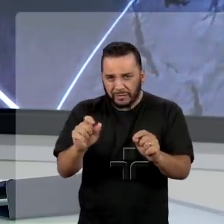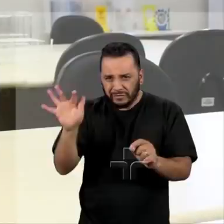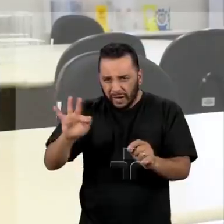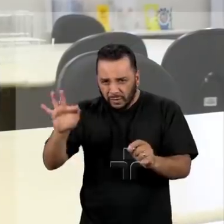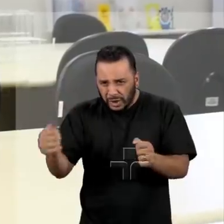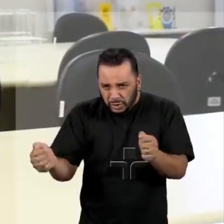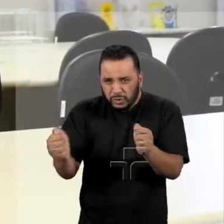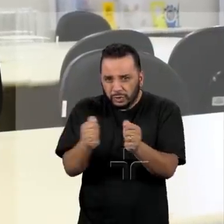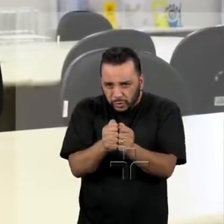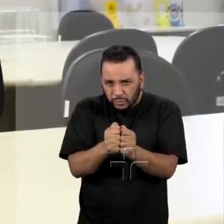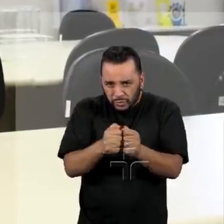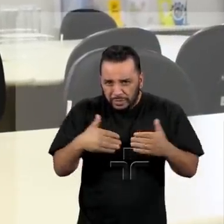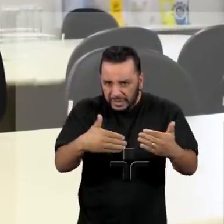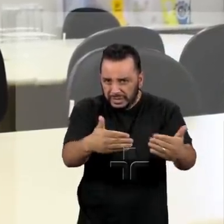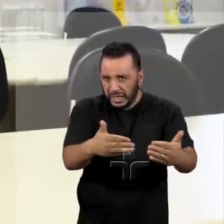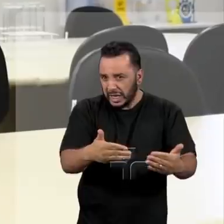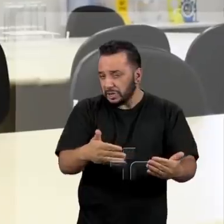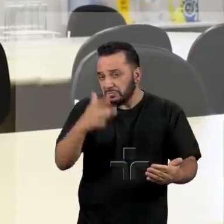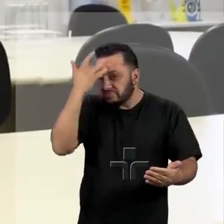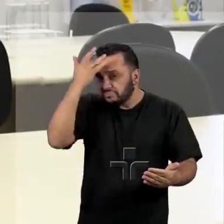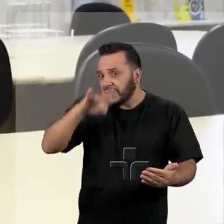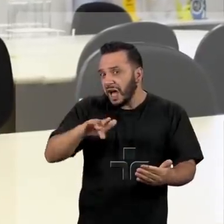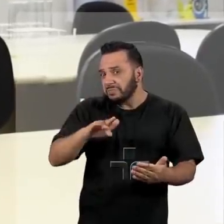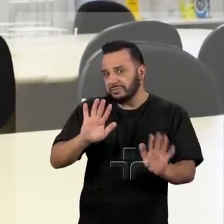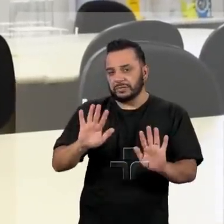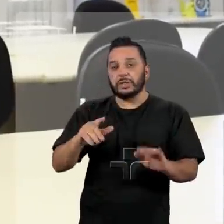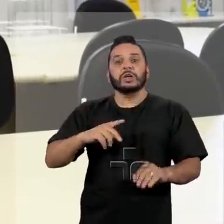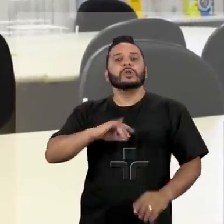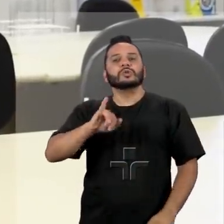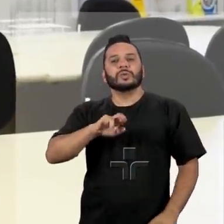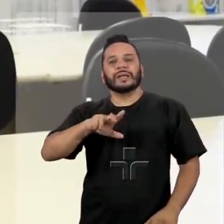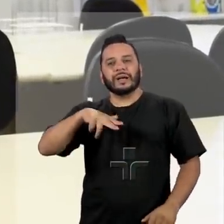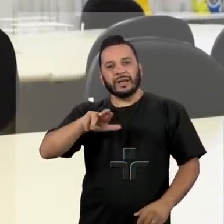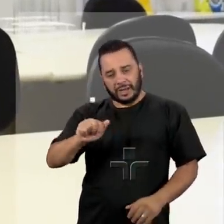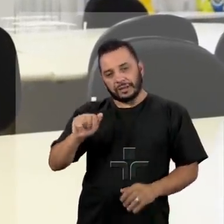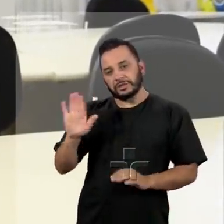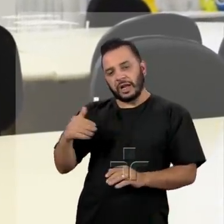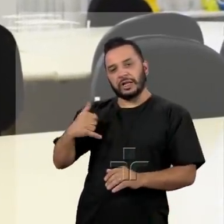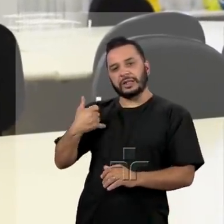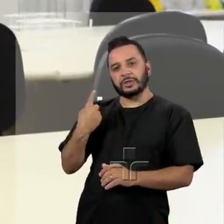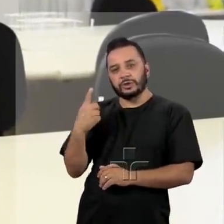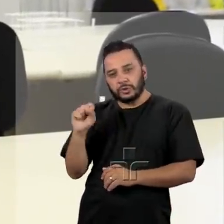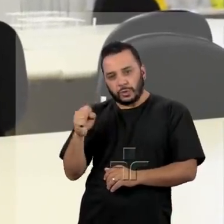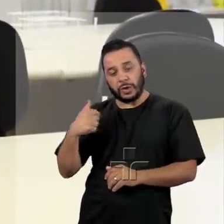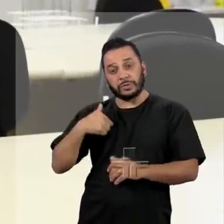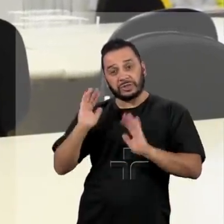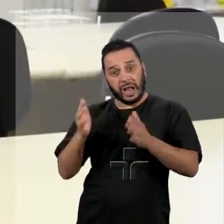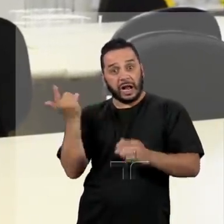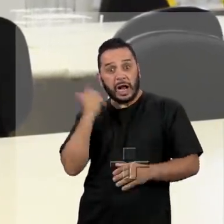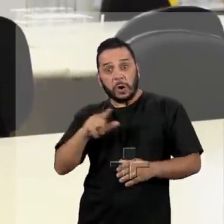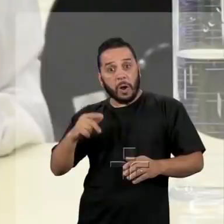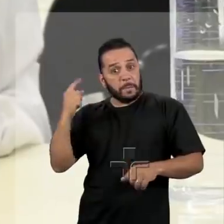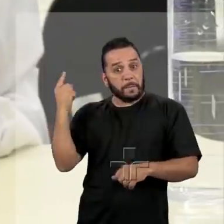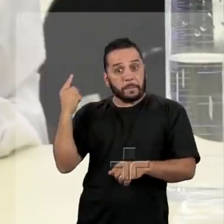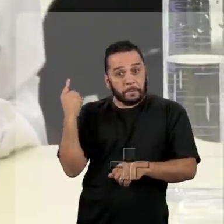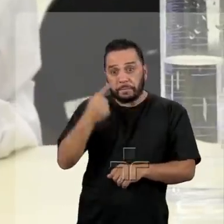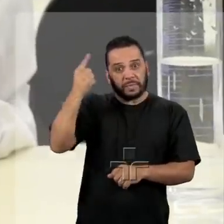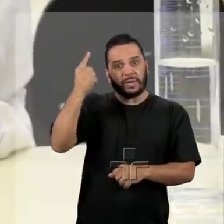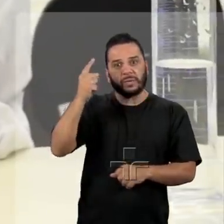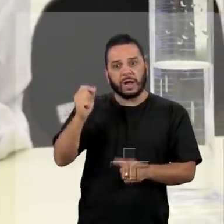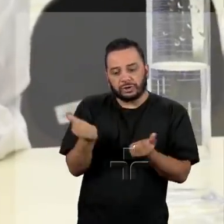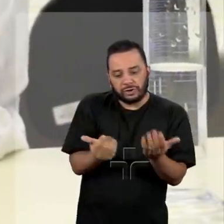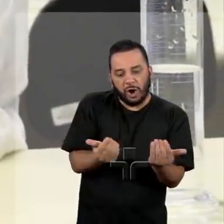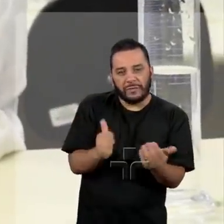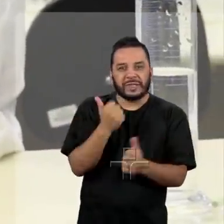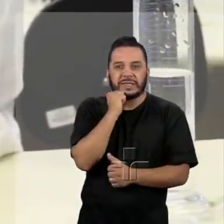pasta. Juliana tem 18 anos e ganhou o primeiro lugar na 29ª edição do Prêmio Jovem Cientista. Desenvolveu